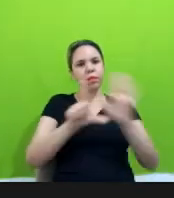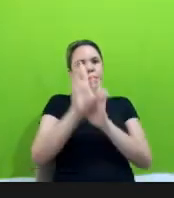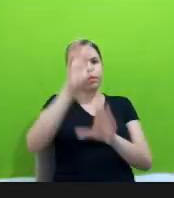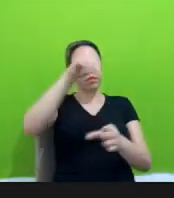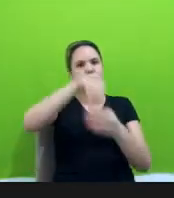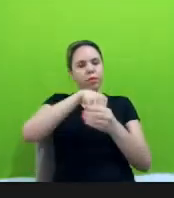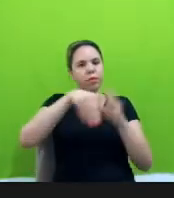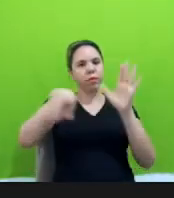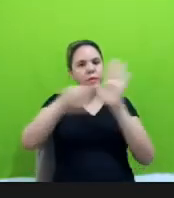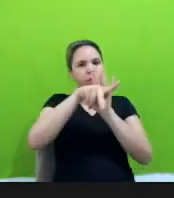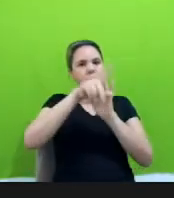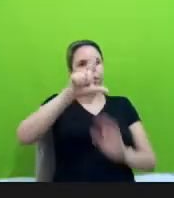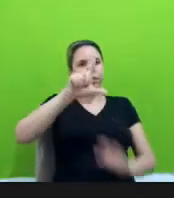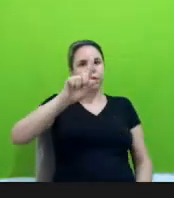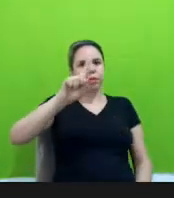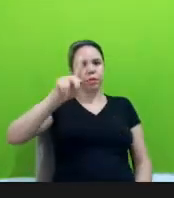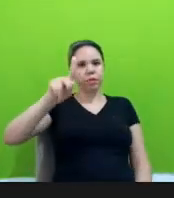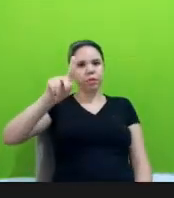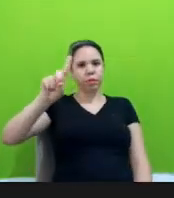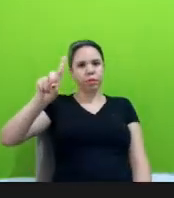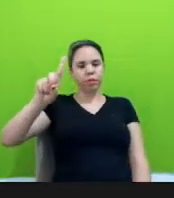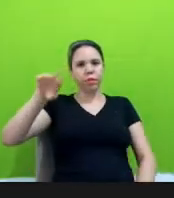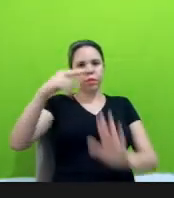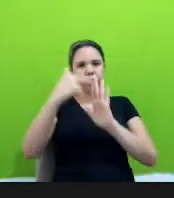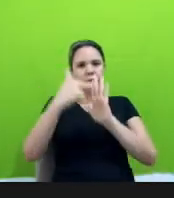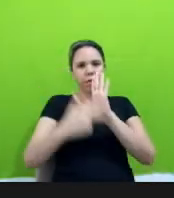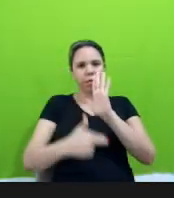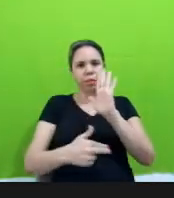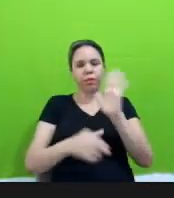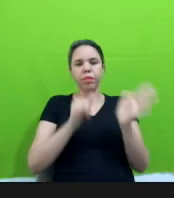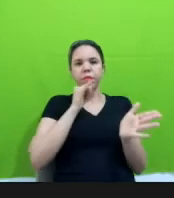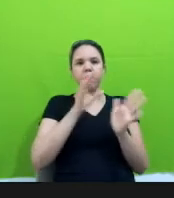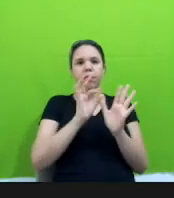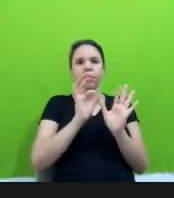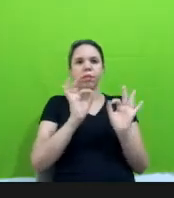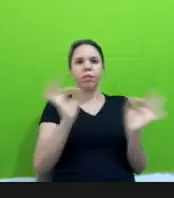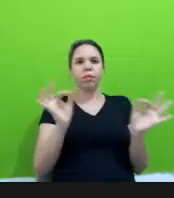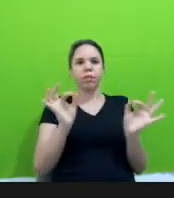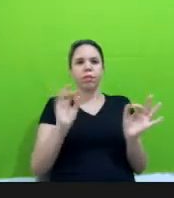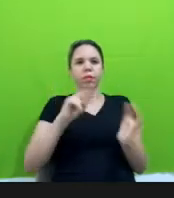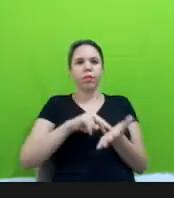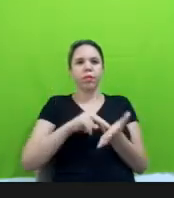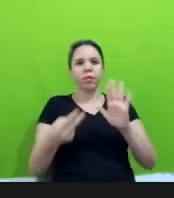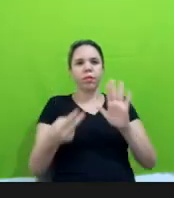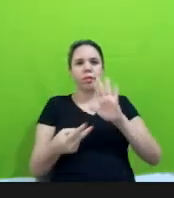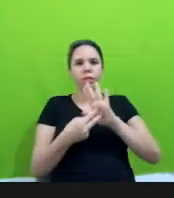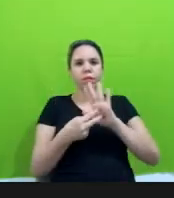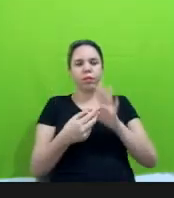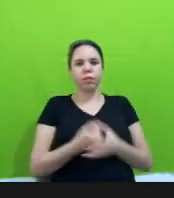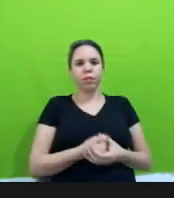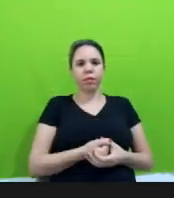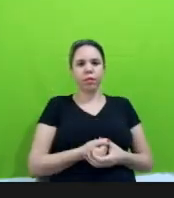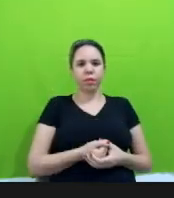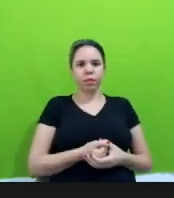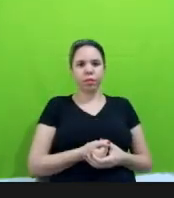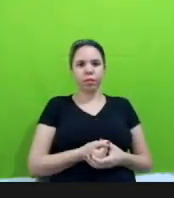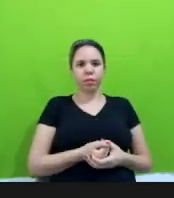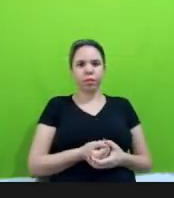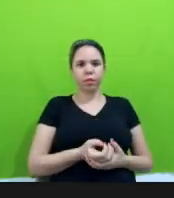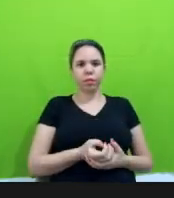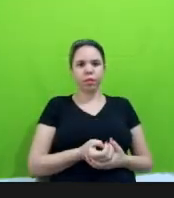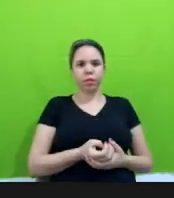própria LGPD, né? Numa lista bem exemplificativa do que significa, né? Esse é o primeiro ponto,